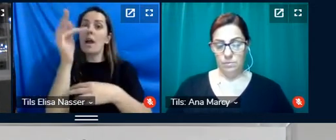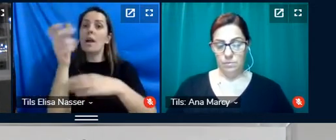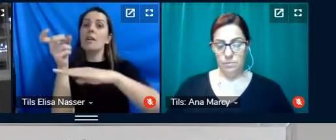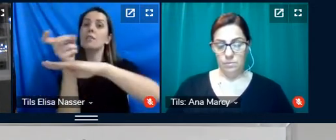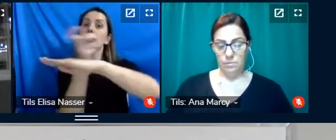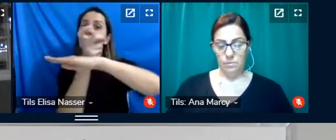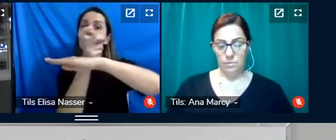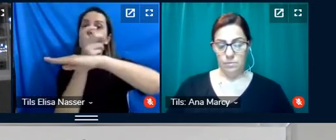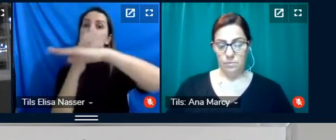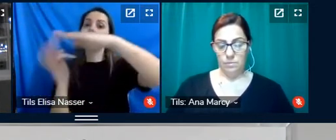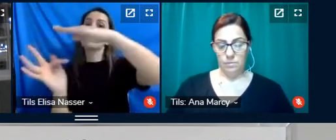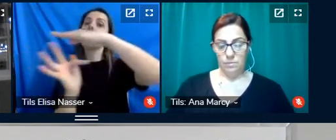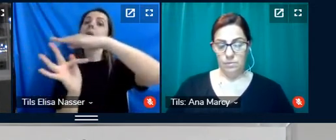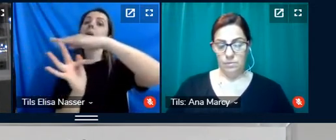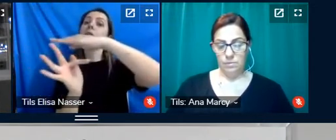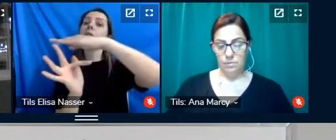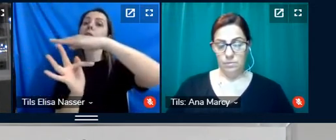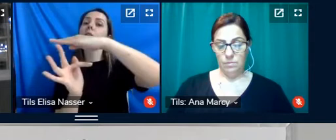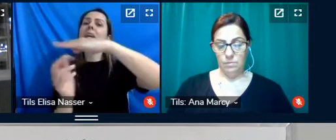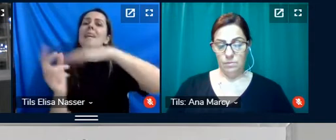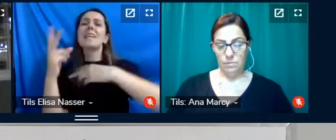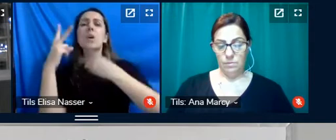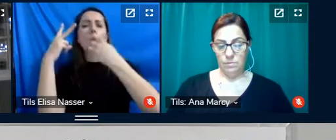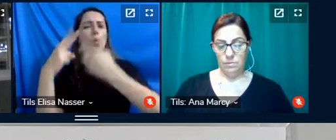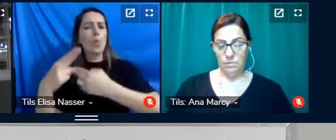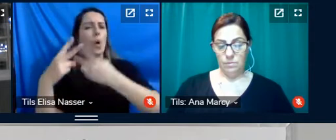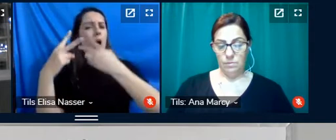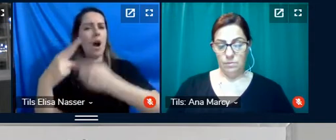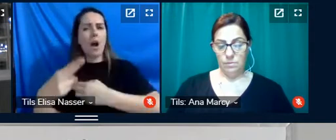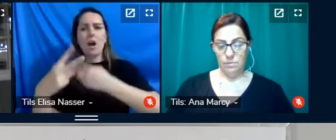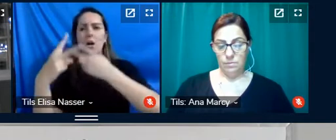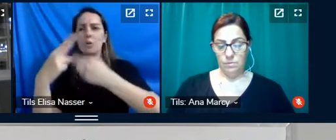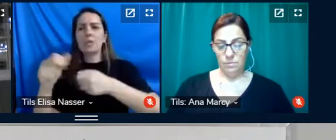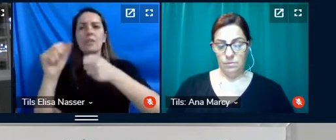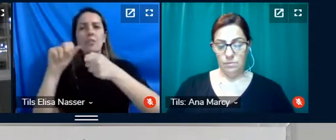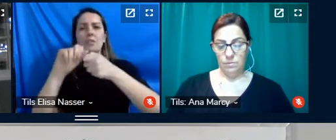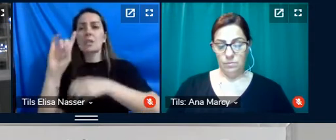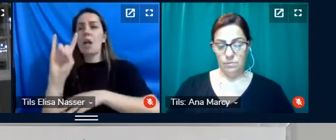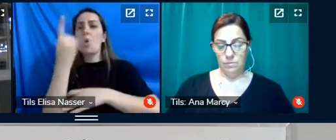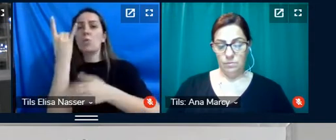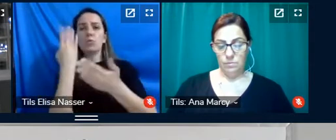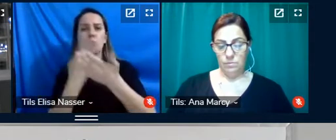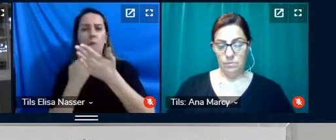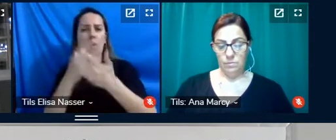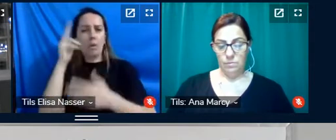f, exatamente como vocês faziam, como nós fizemos na última aula, lembra?